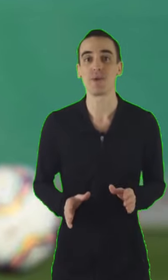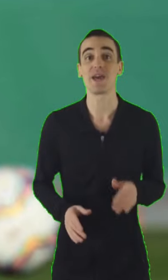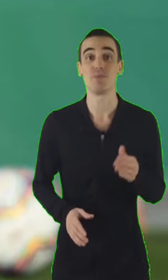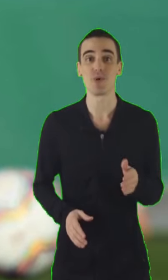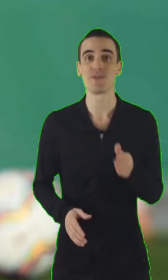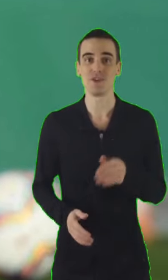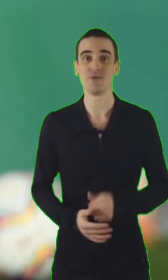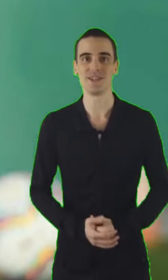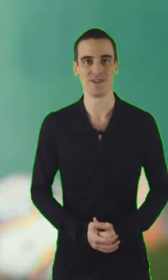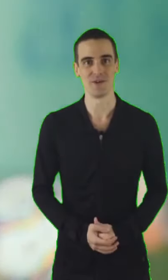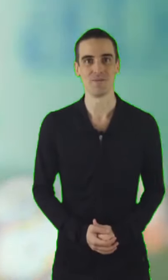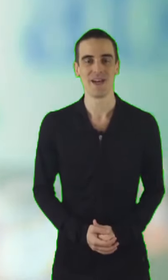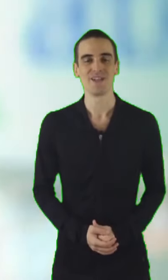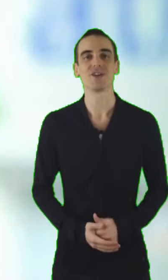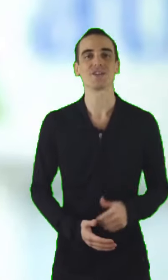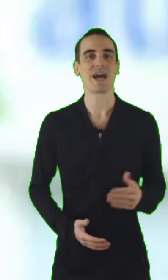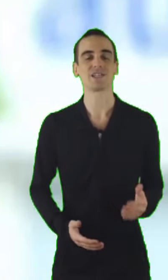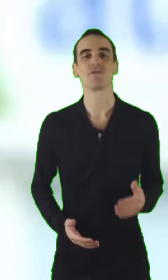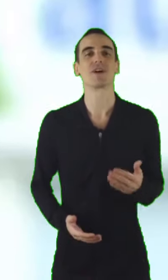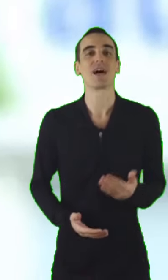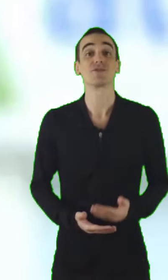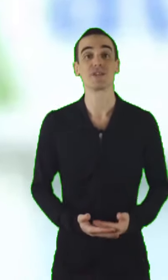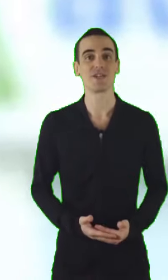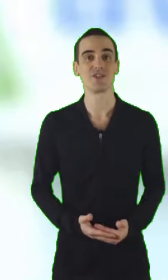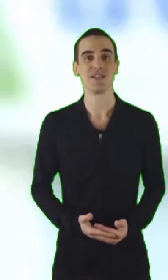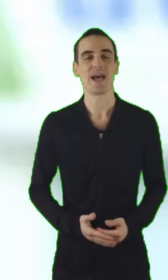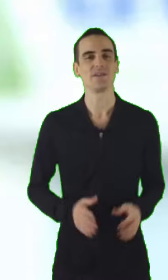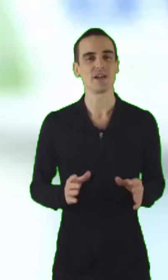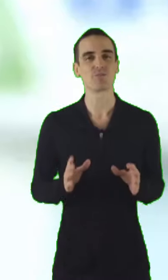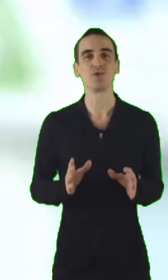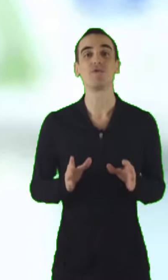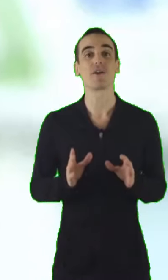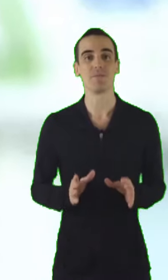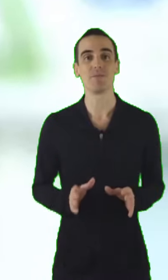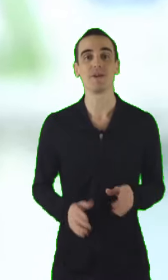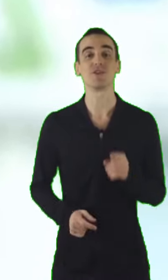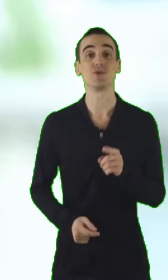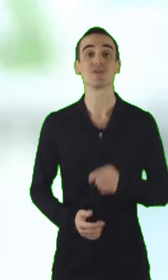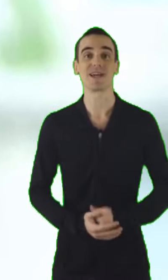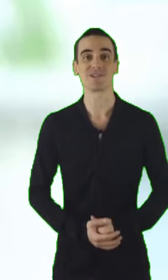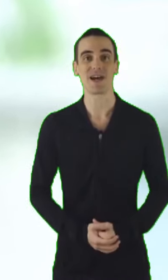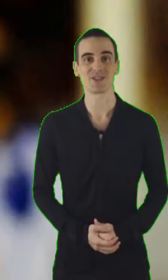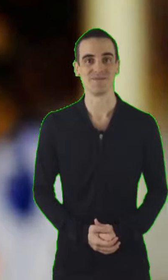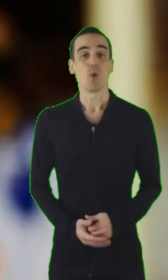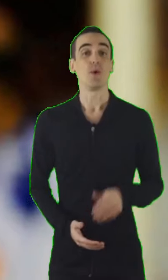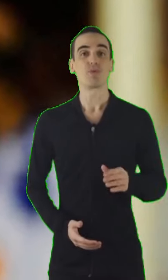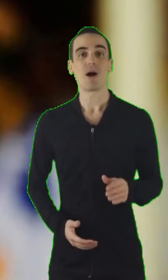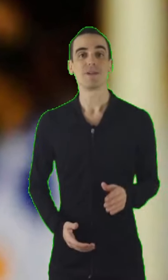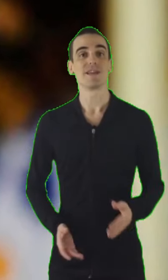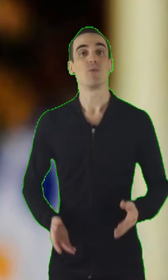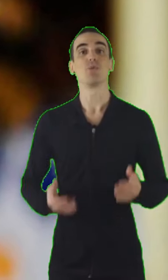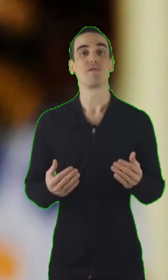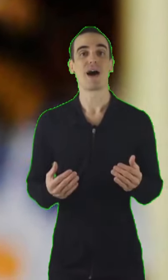Mercado. Ainda assim, é quem mais atuou entre os três. O jogador de 35 anos é um dos 6 colorados que esteve presente nas